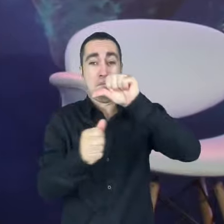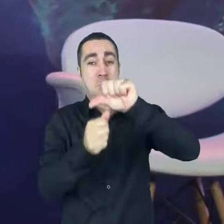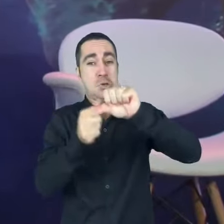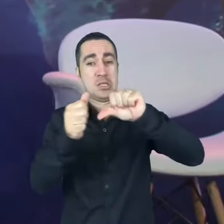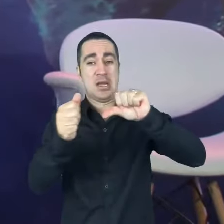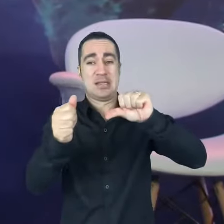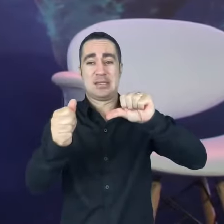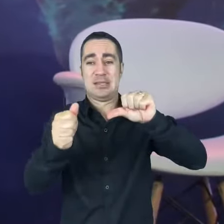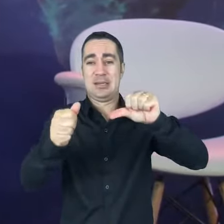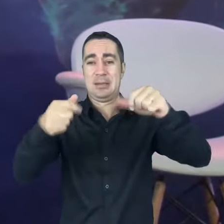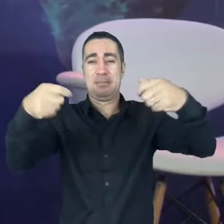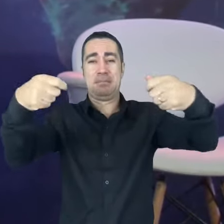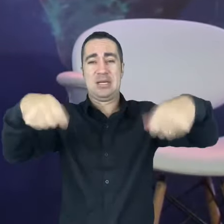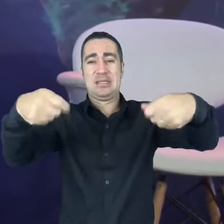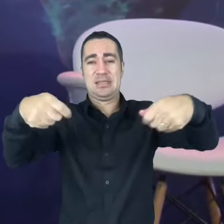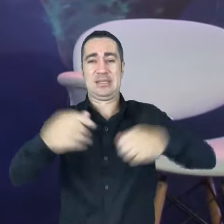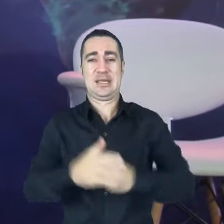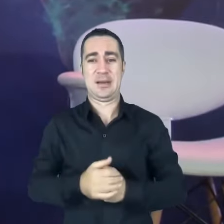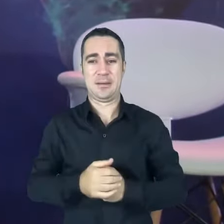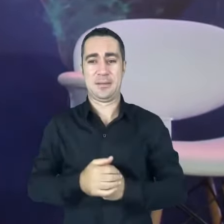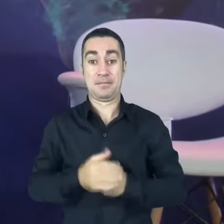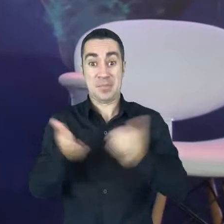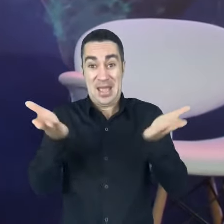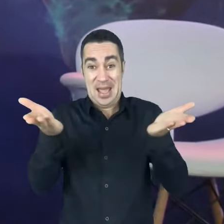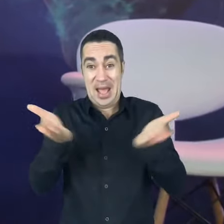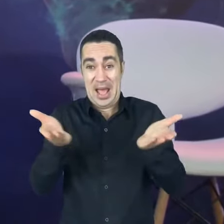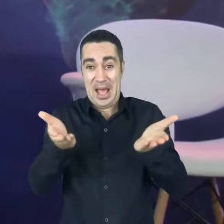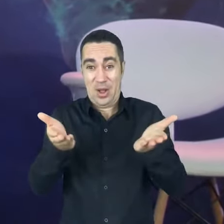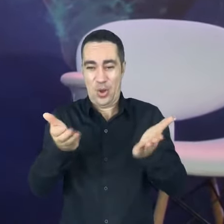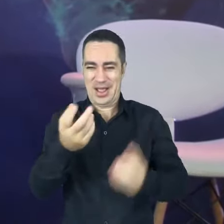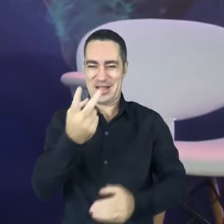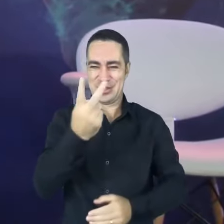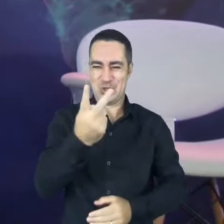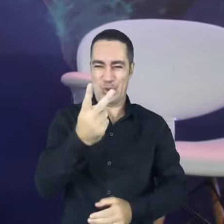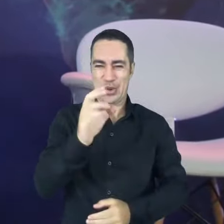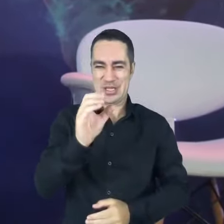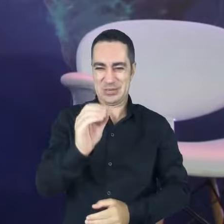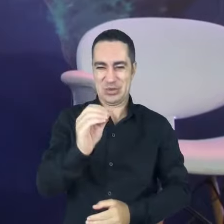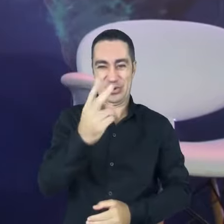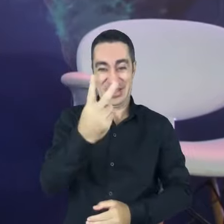de 2020, quando estamos com o ecoar das discussões